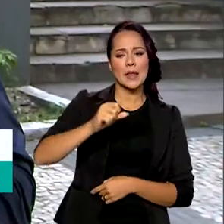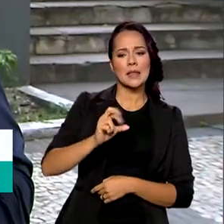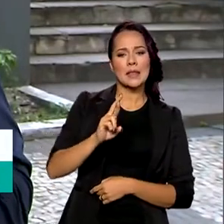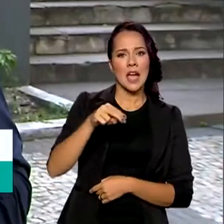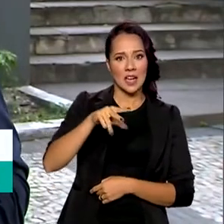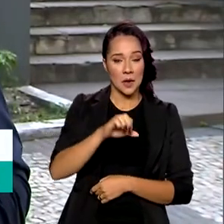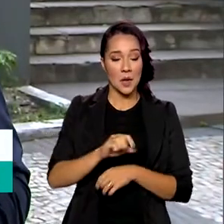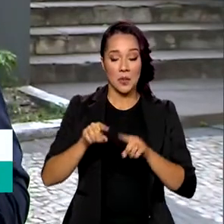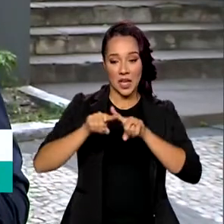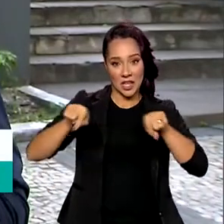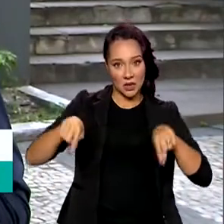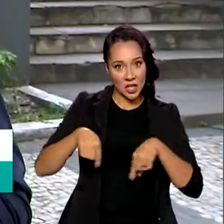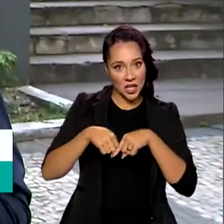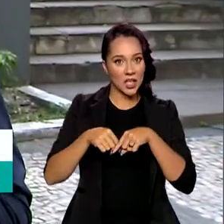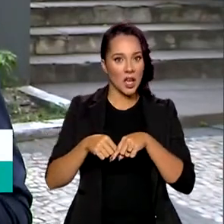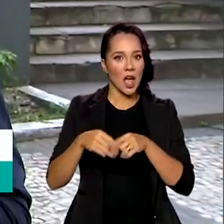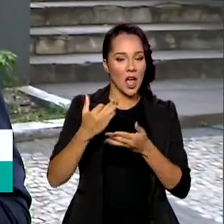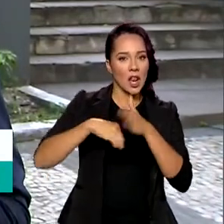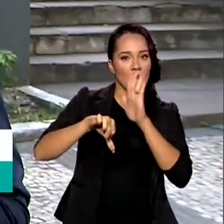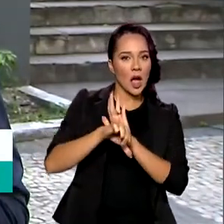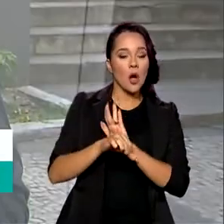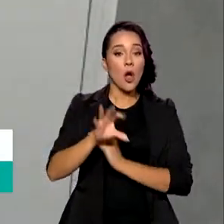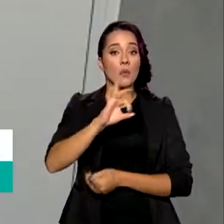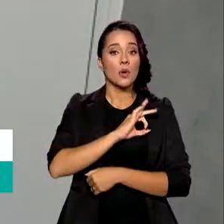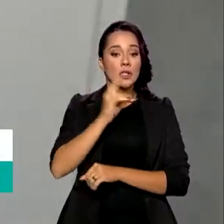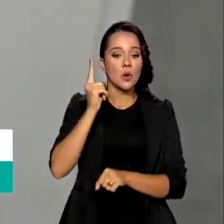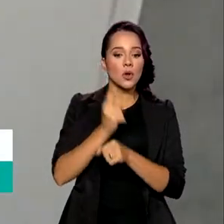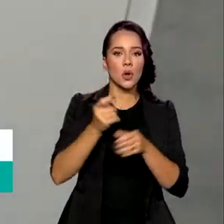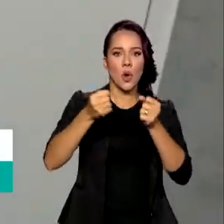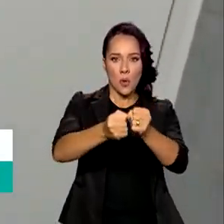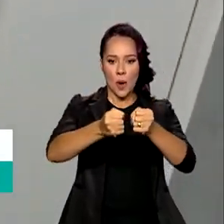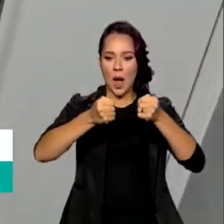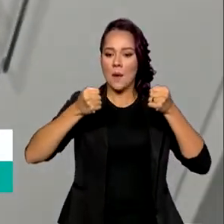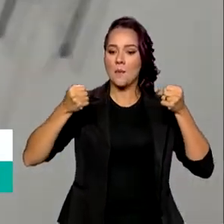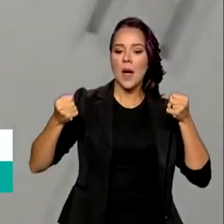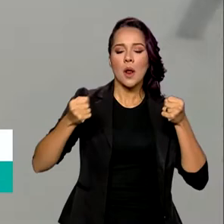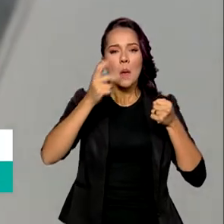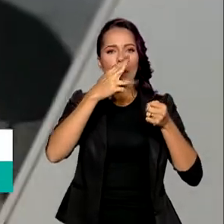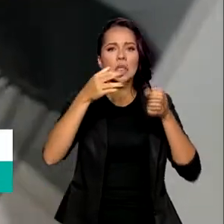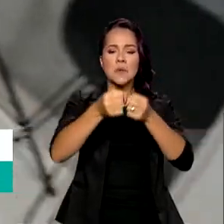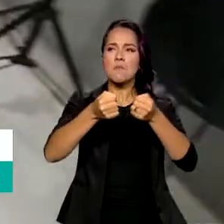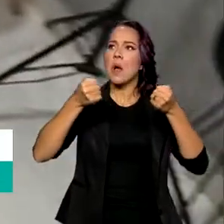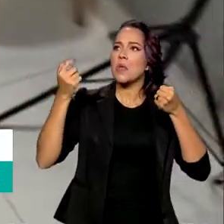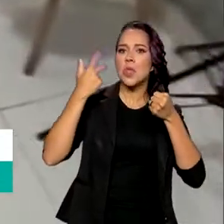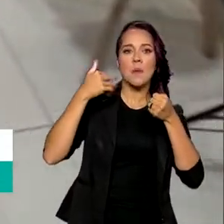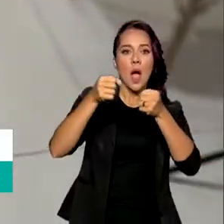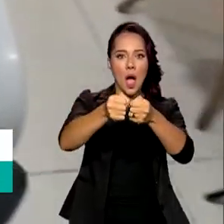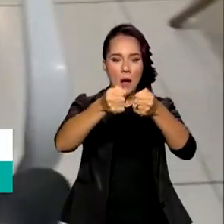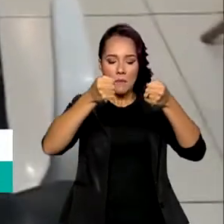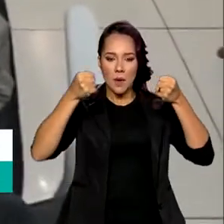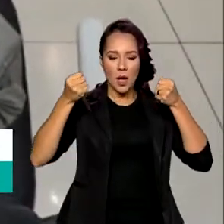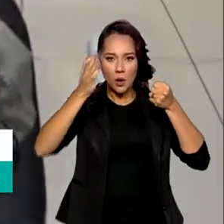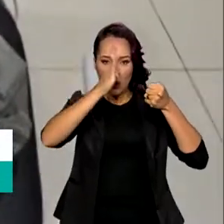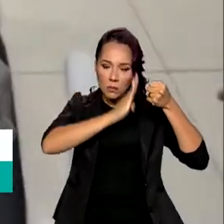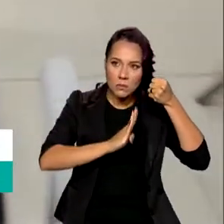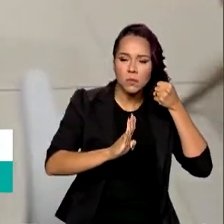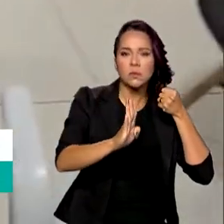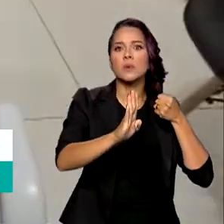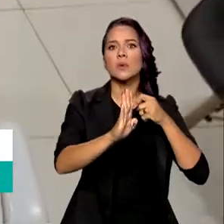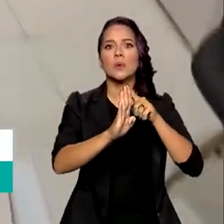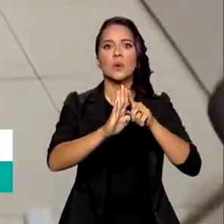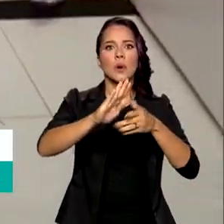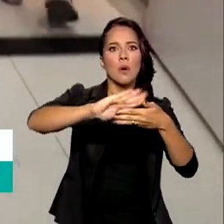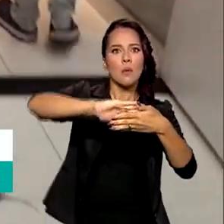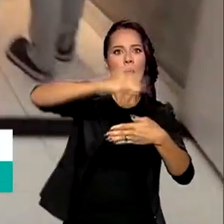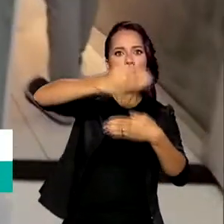ali naquela Clínica clandestina os policiais encontraram um armário né que supostamente parecer um armário e quando abriram a porta desse armário de uma